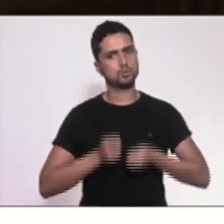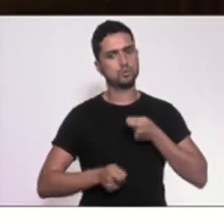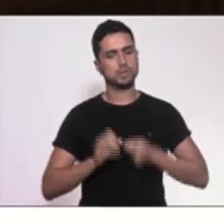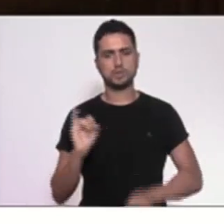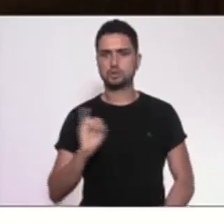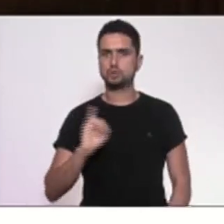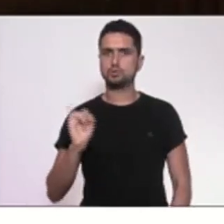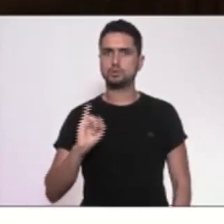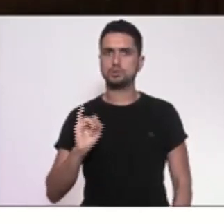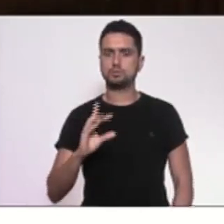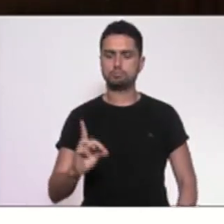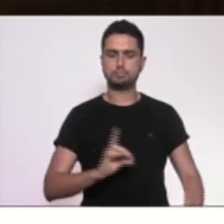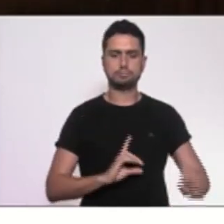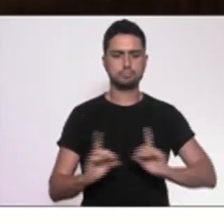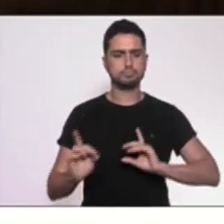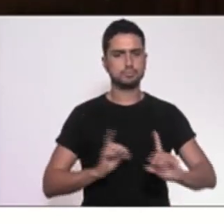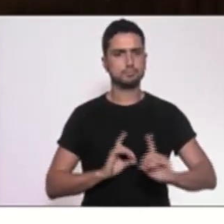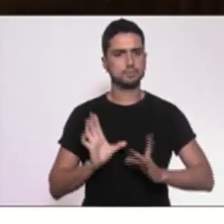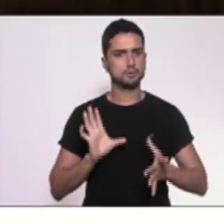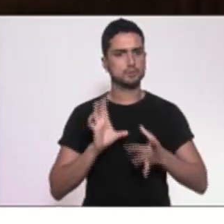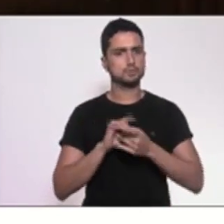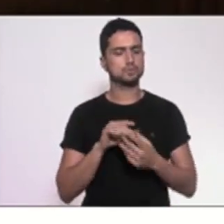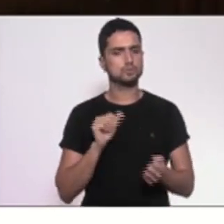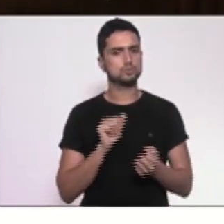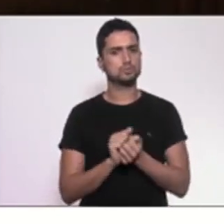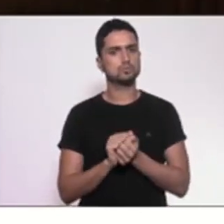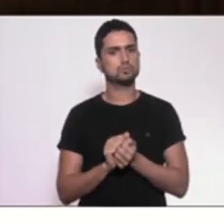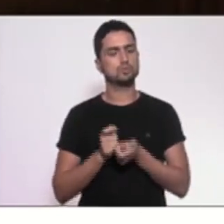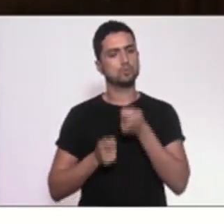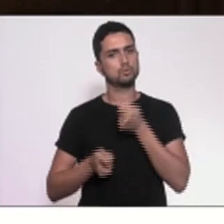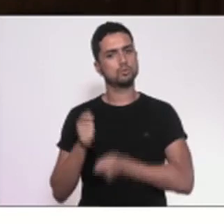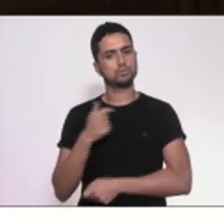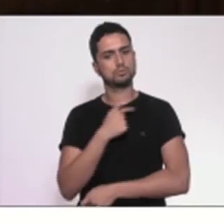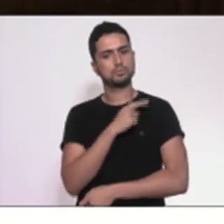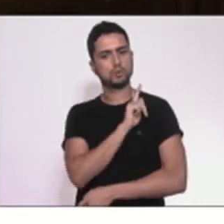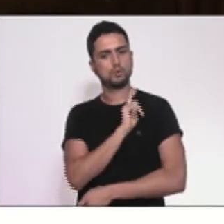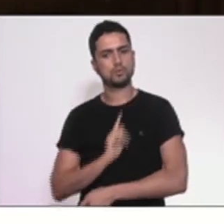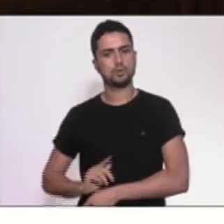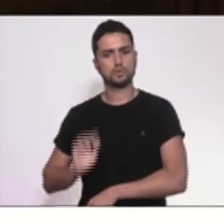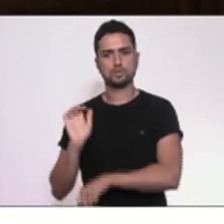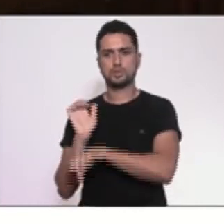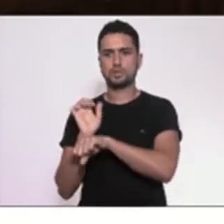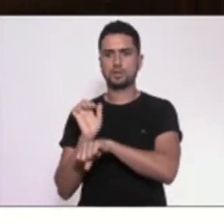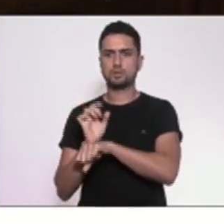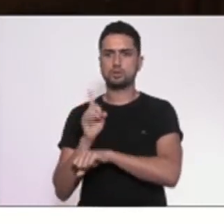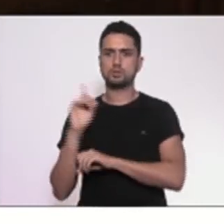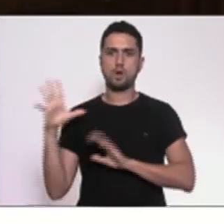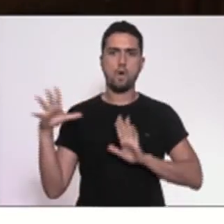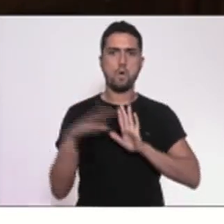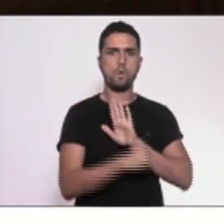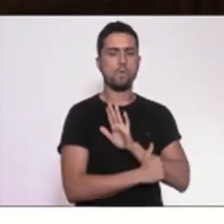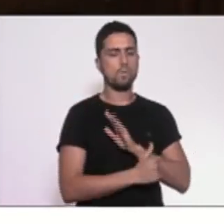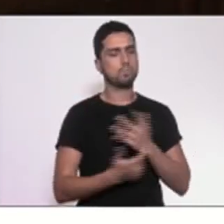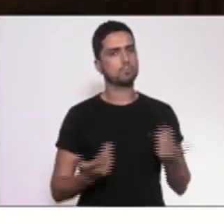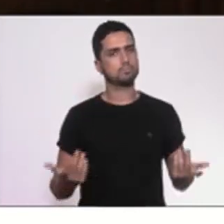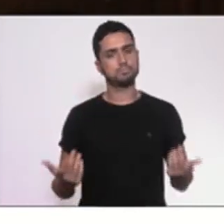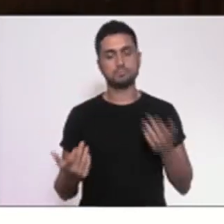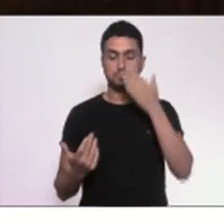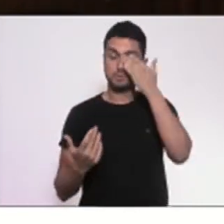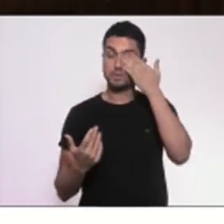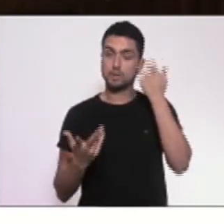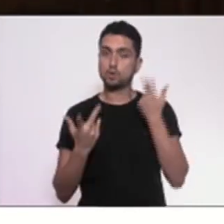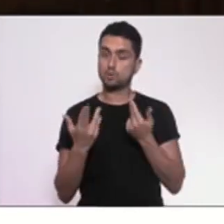um controle sobre o governo do Estado, para que ele governe respeitando a lei e não roube do povo como foi feito. Um controle